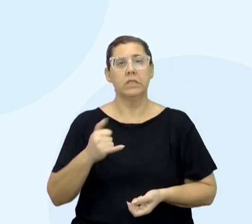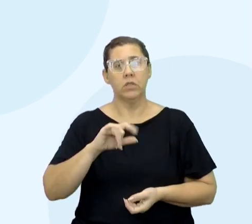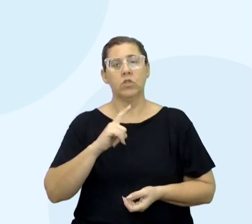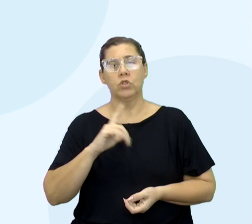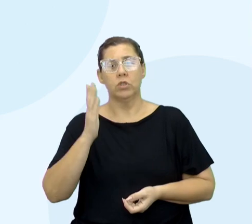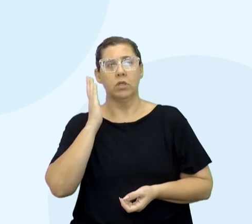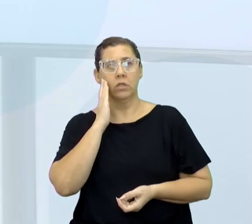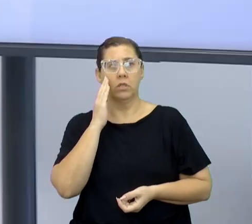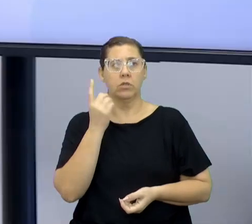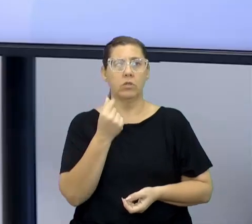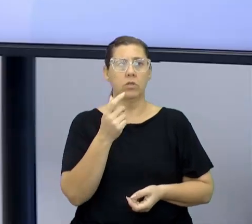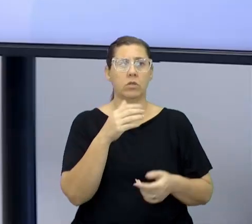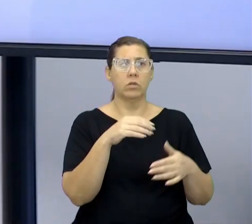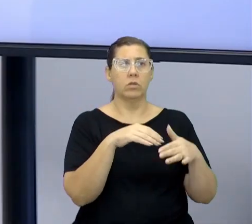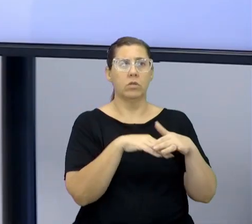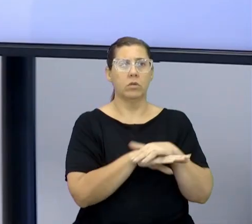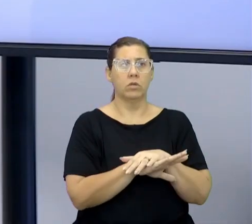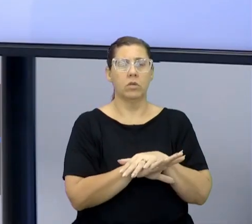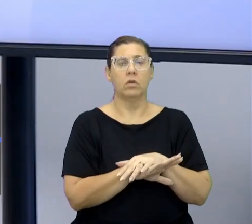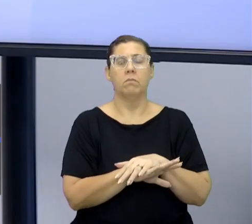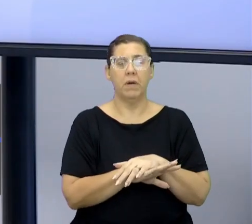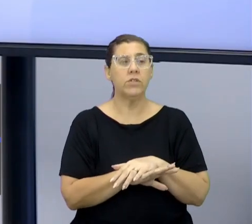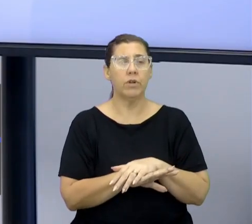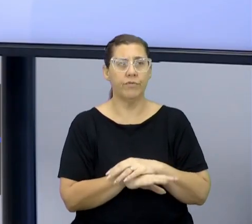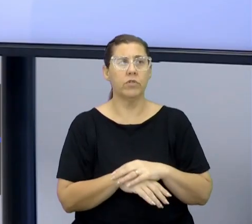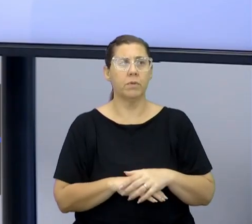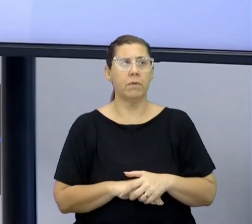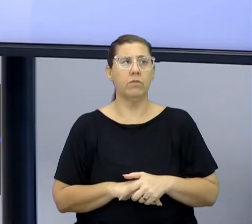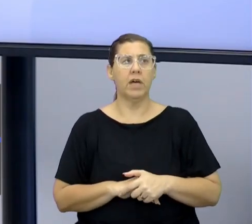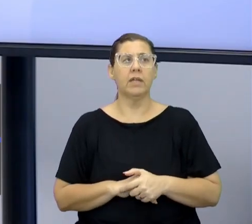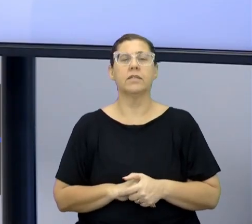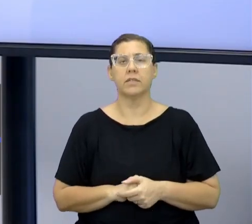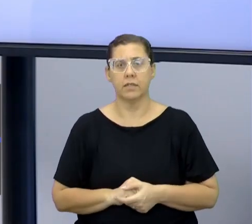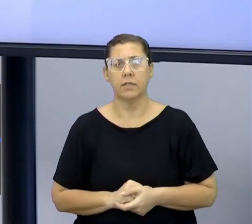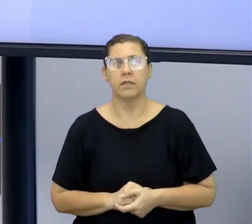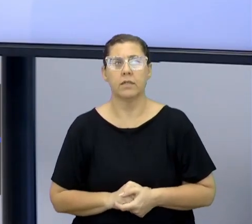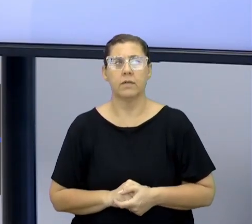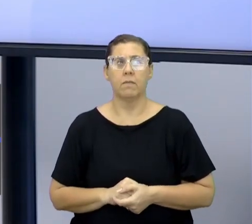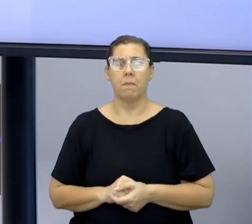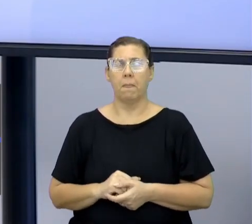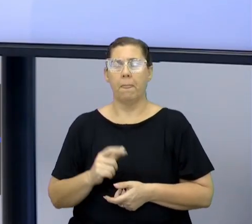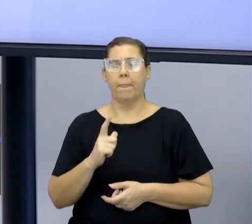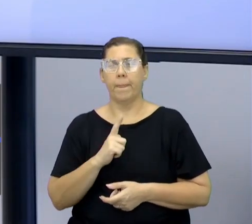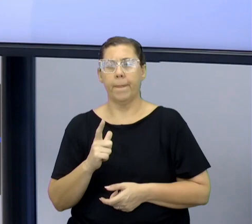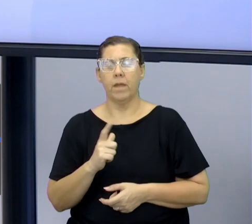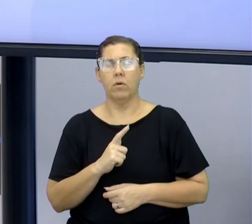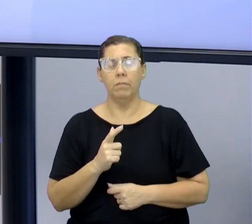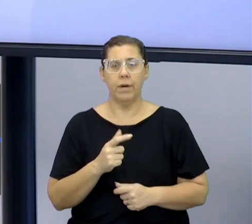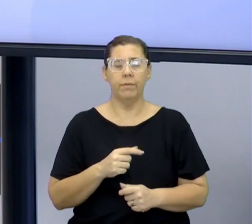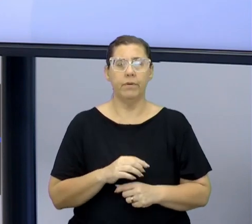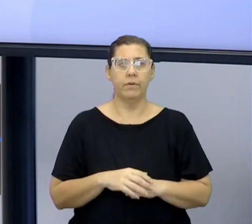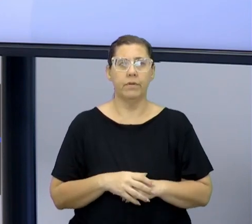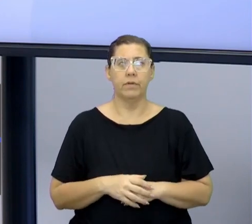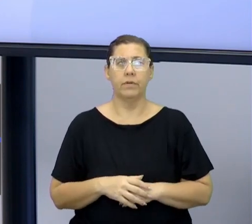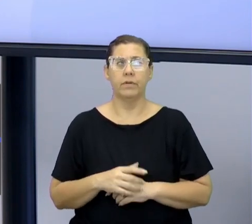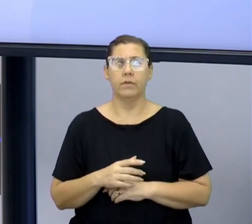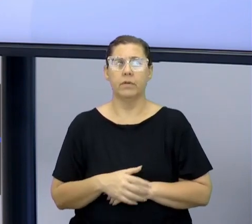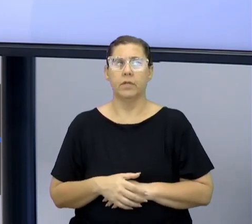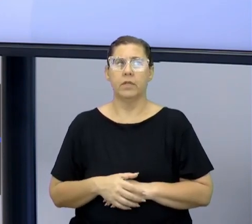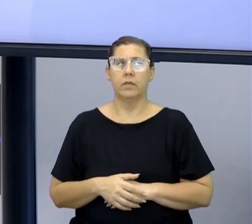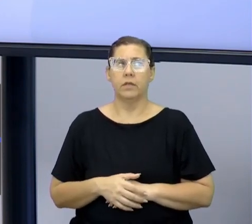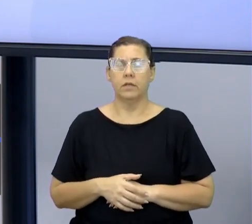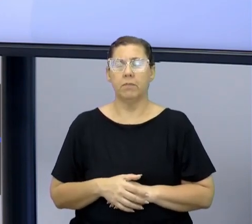tenho guardado um dinheiro, vale a pena pagar à vista? Não vale a pena? Será que eu vou ter desconto se eu pagar os 12 meses à vista ou